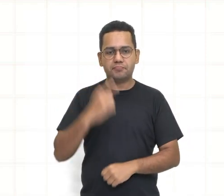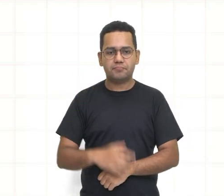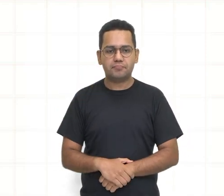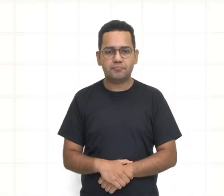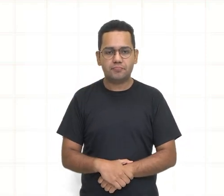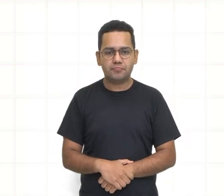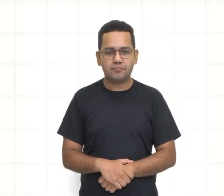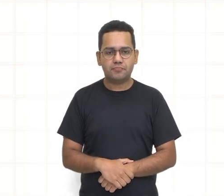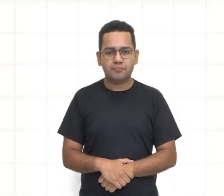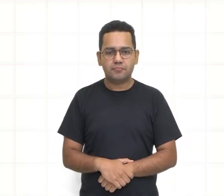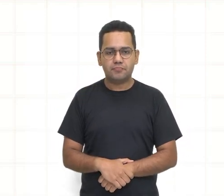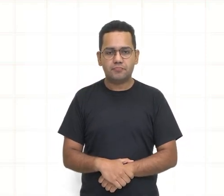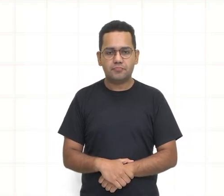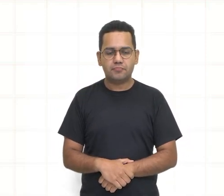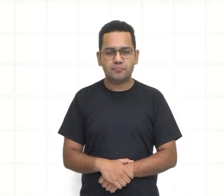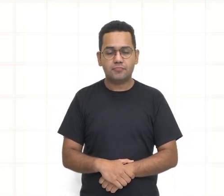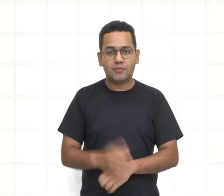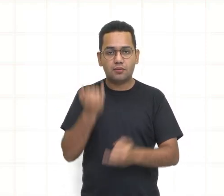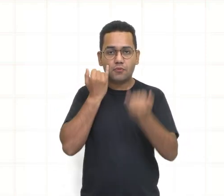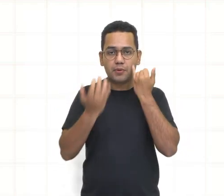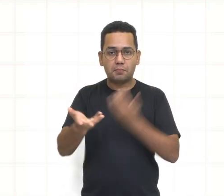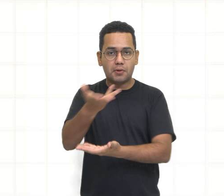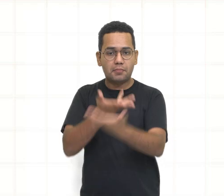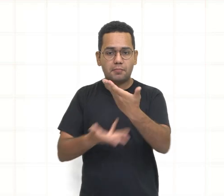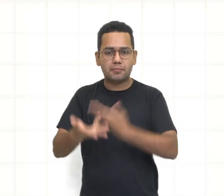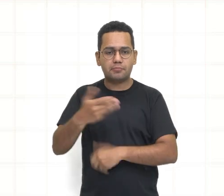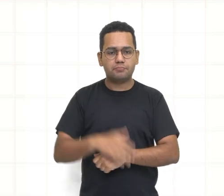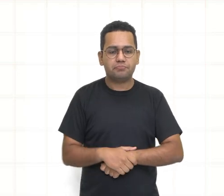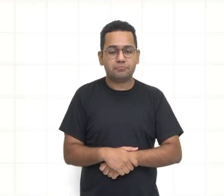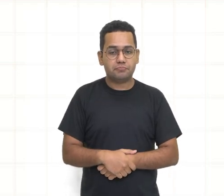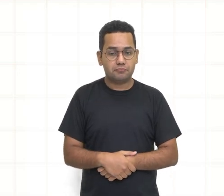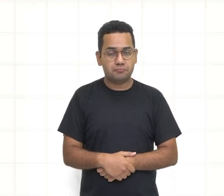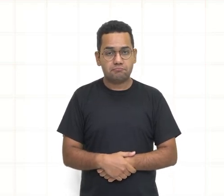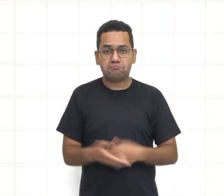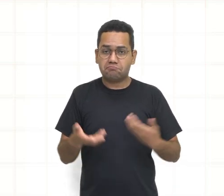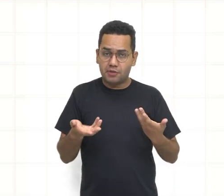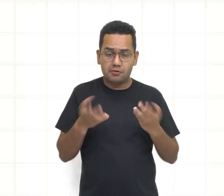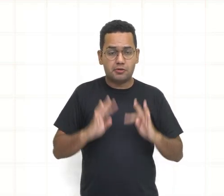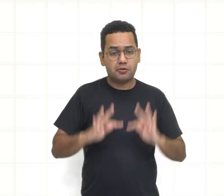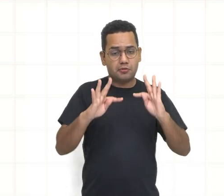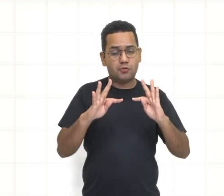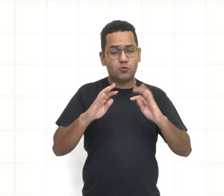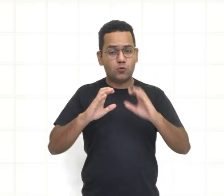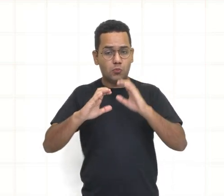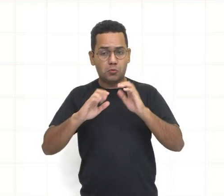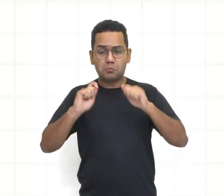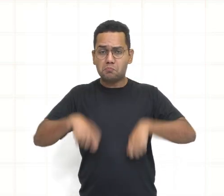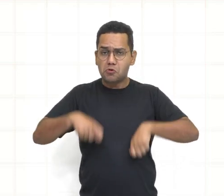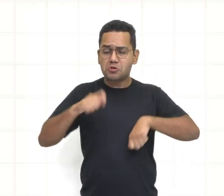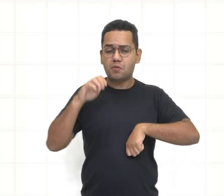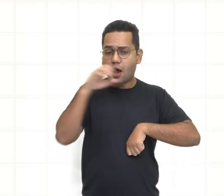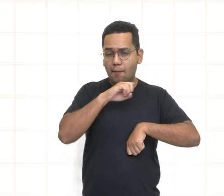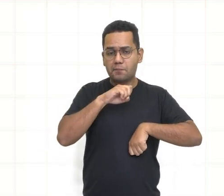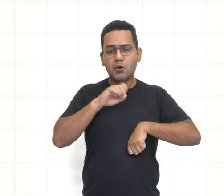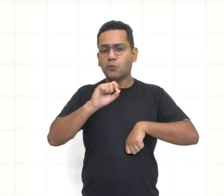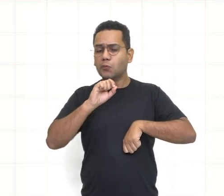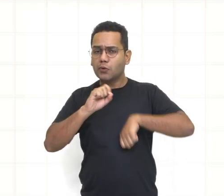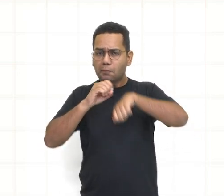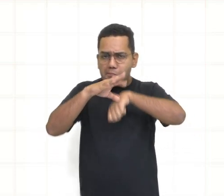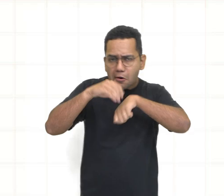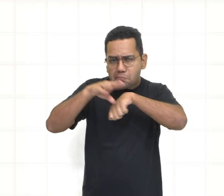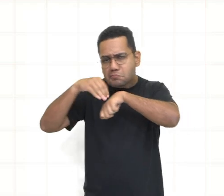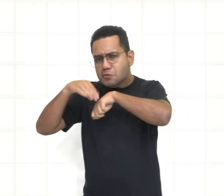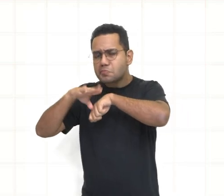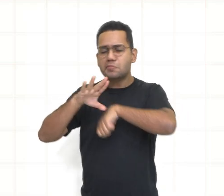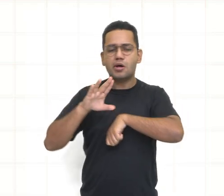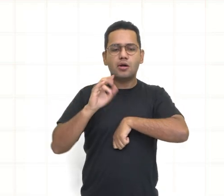fluxo de informações. As tecnologias de comunicação permitem a transmissão rápida de dados,